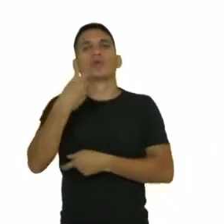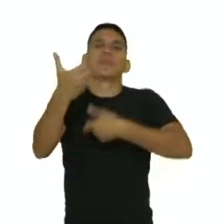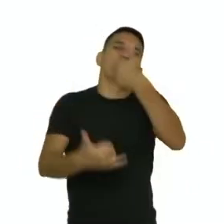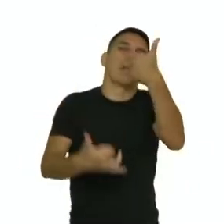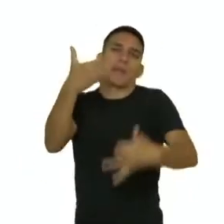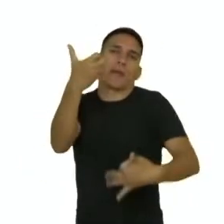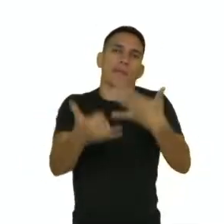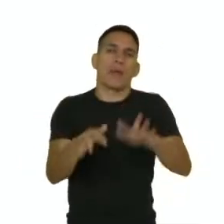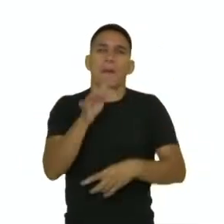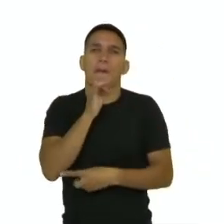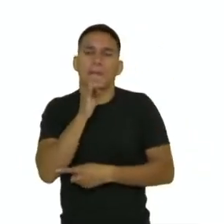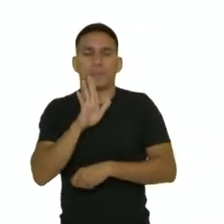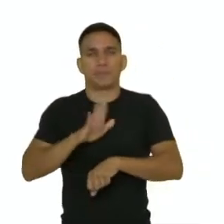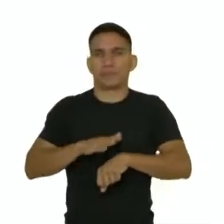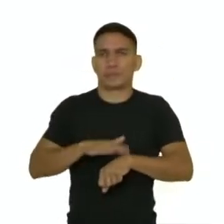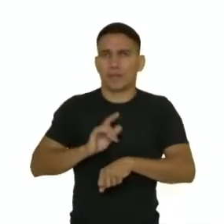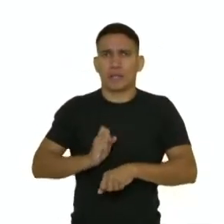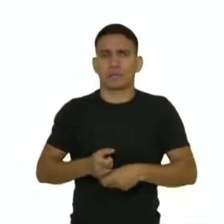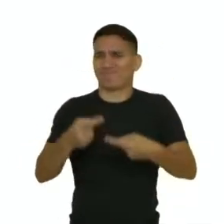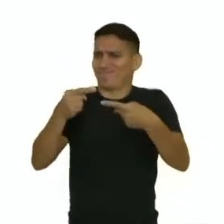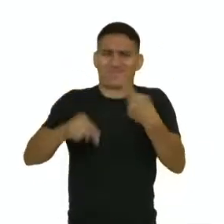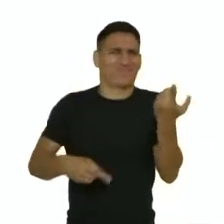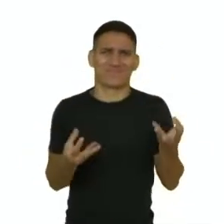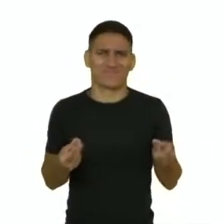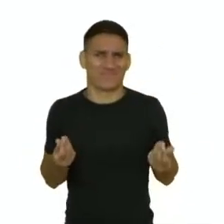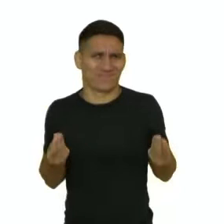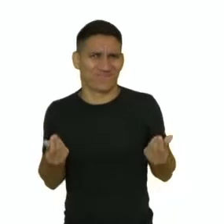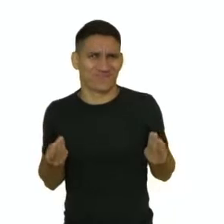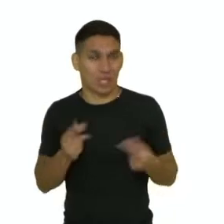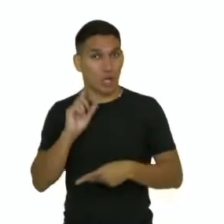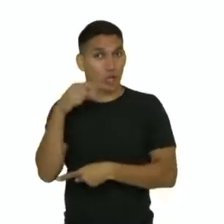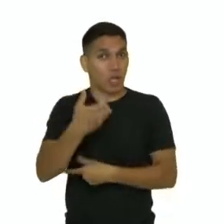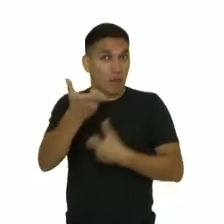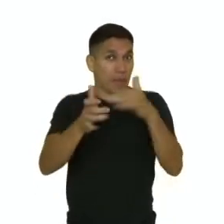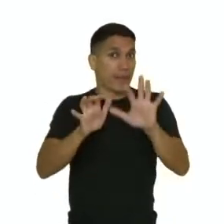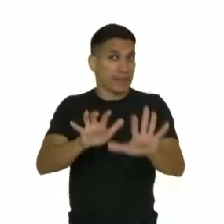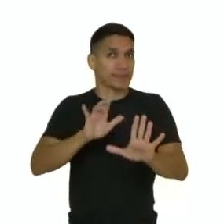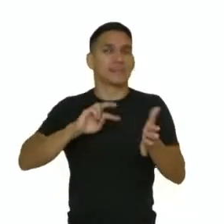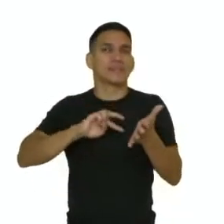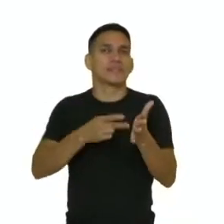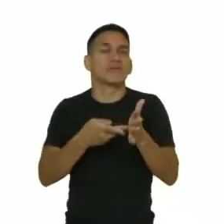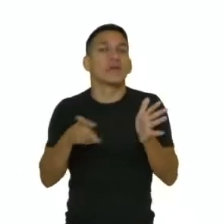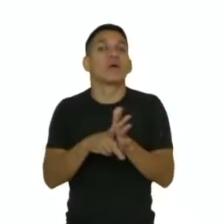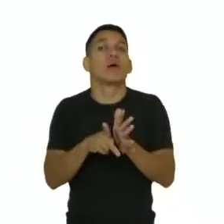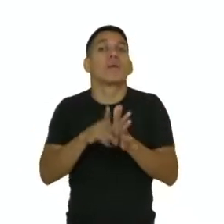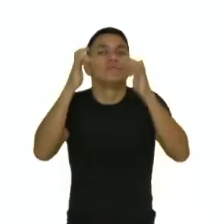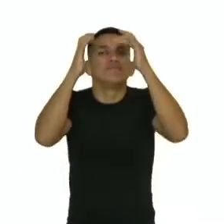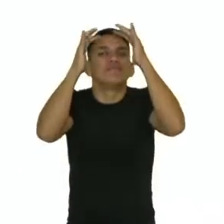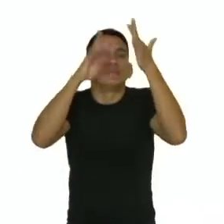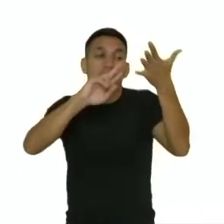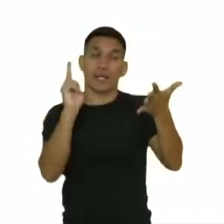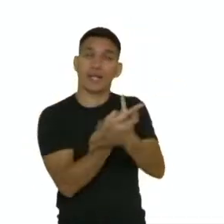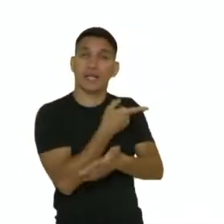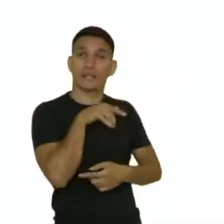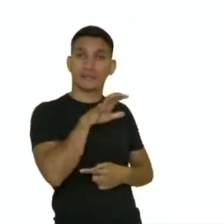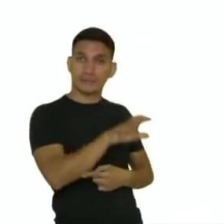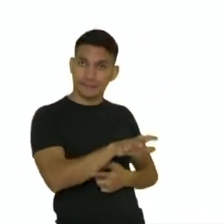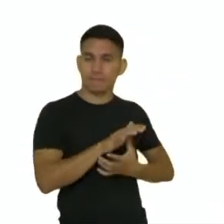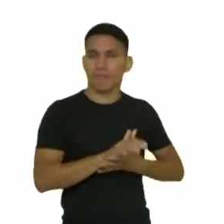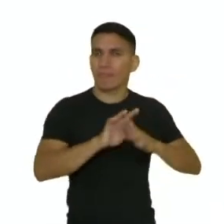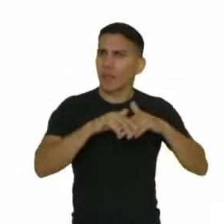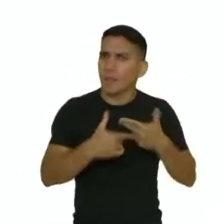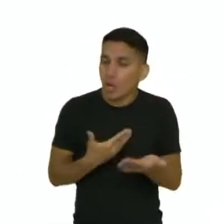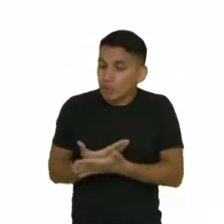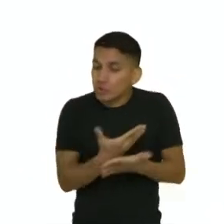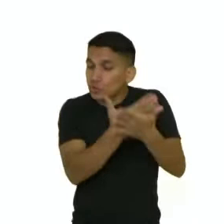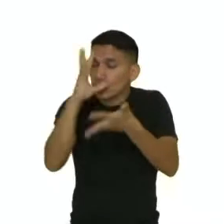uma coisa não tem lógica, né? Quando dizemos isso, queremos nos referir ao pensamento incorreto. Estudar lógica